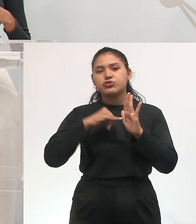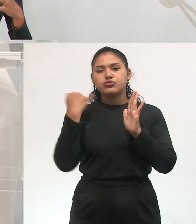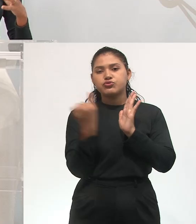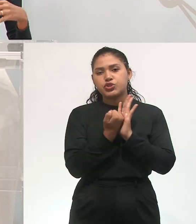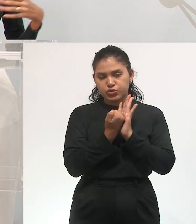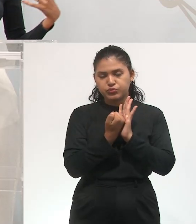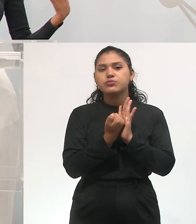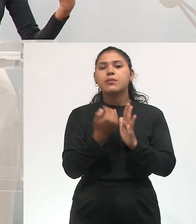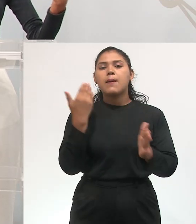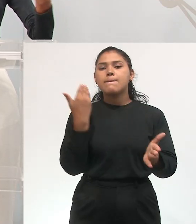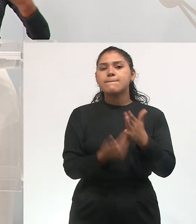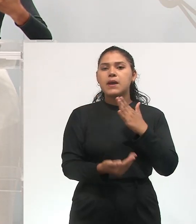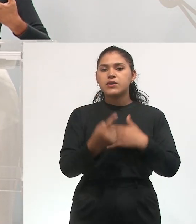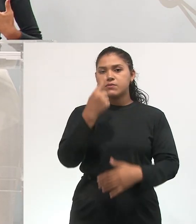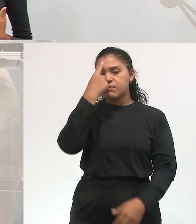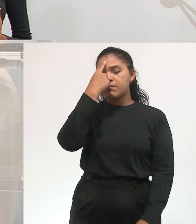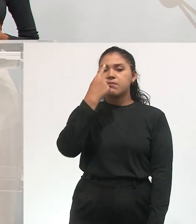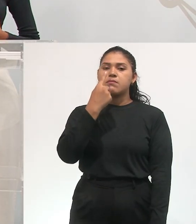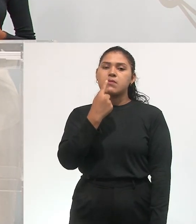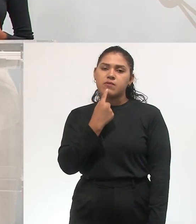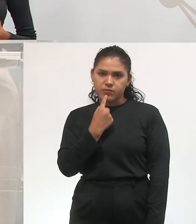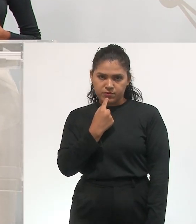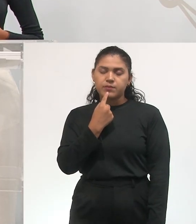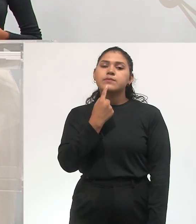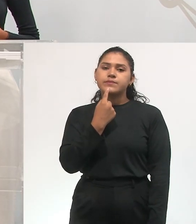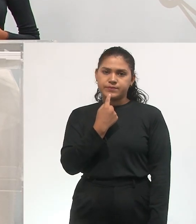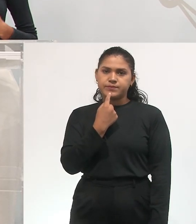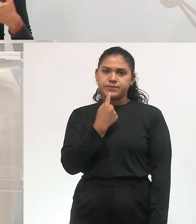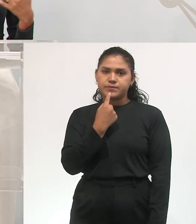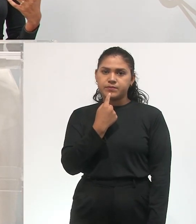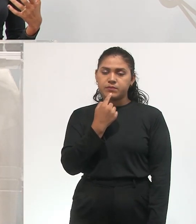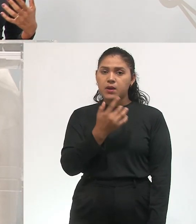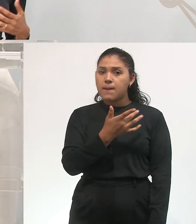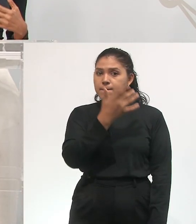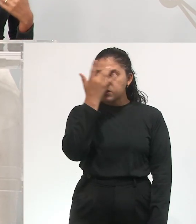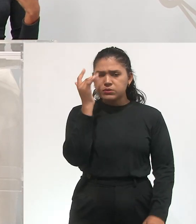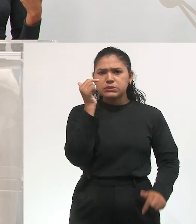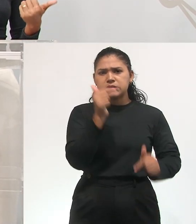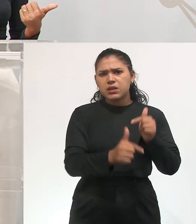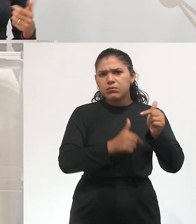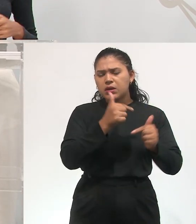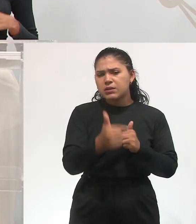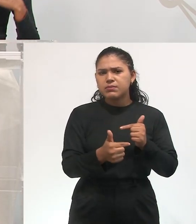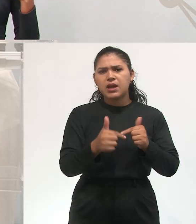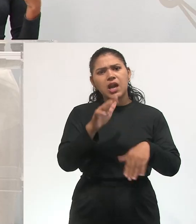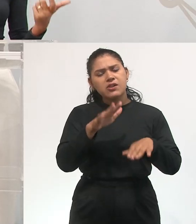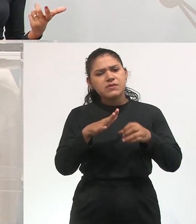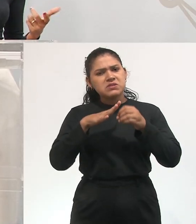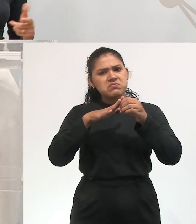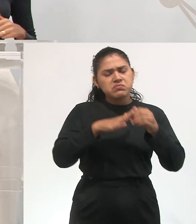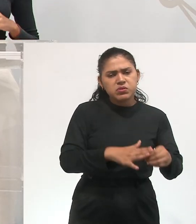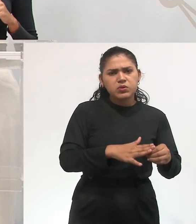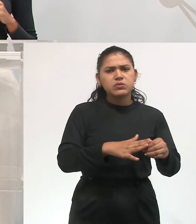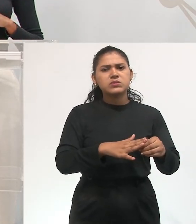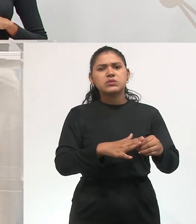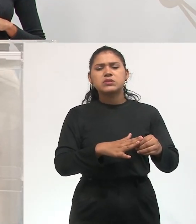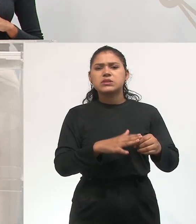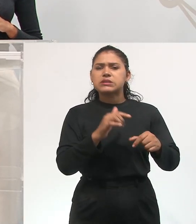identidade, né? Desse não reconhecimento enquanto trabalhador. Olha, o trabalhador é explorado, né? É sugado,